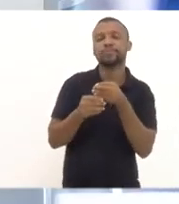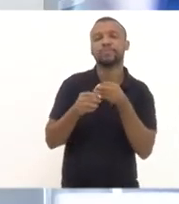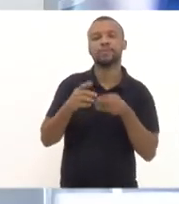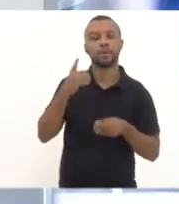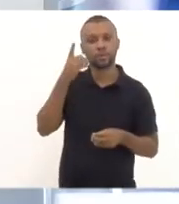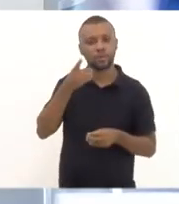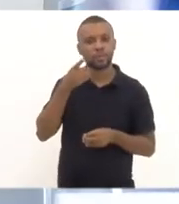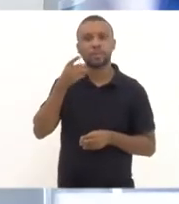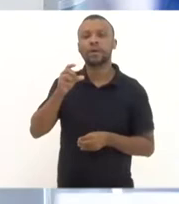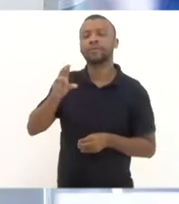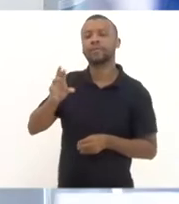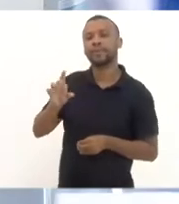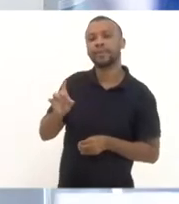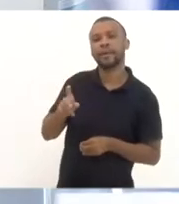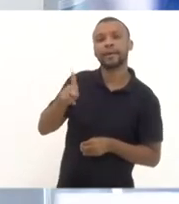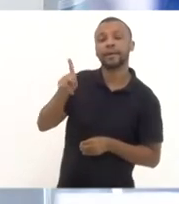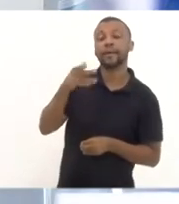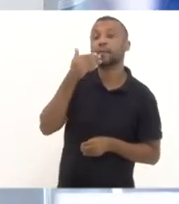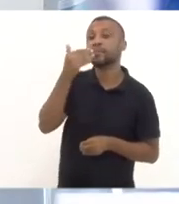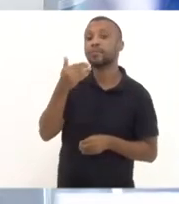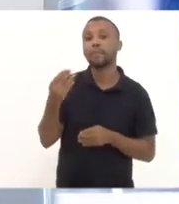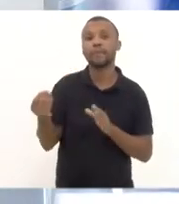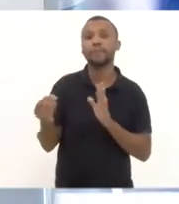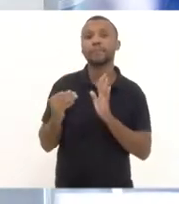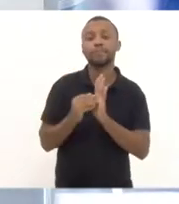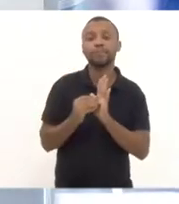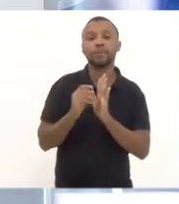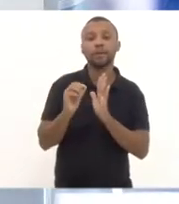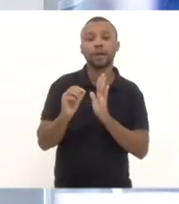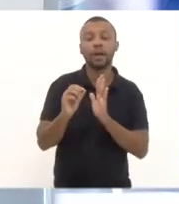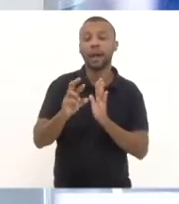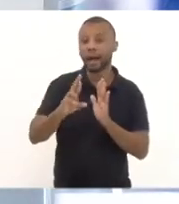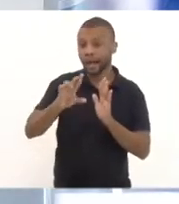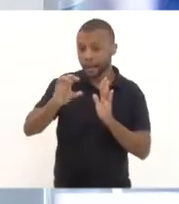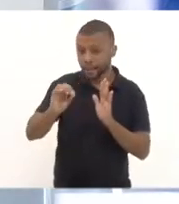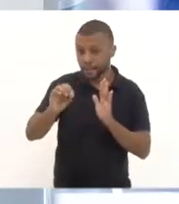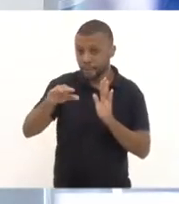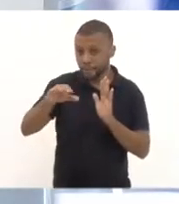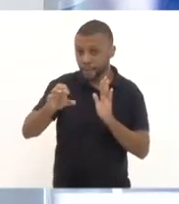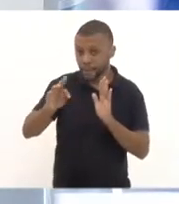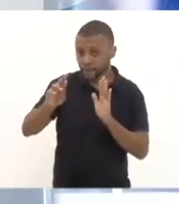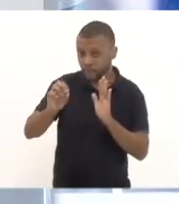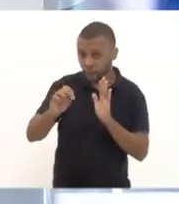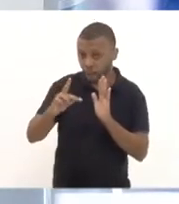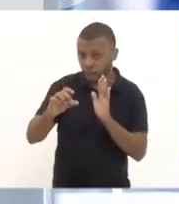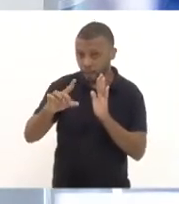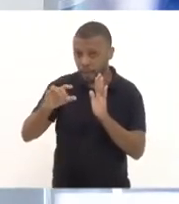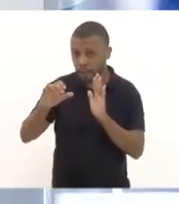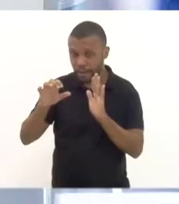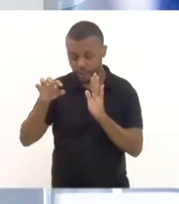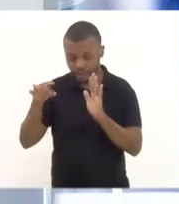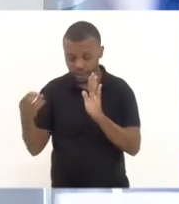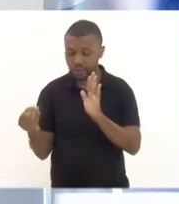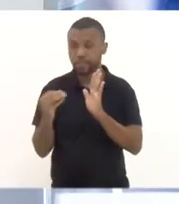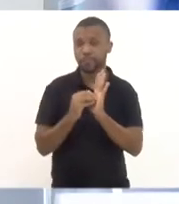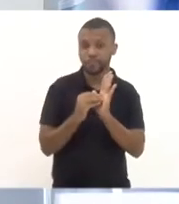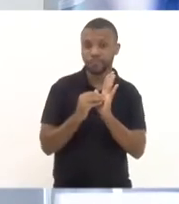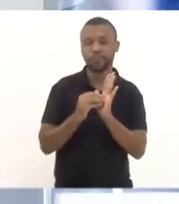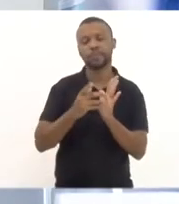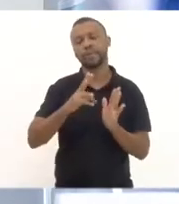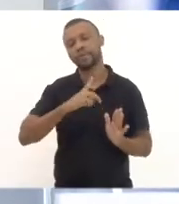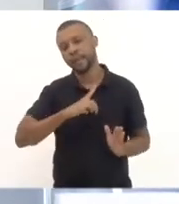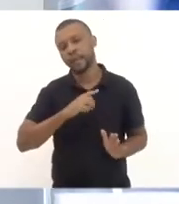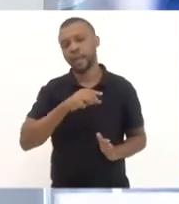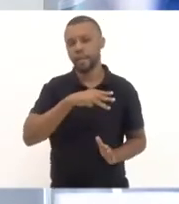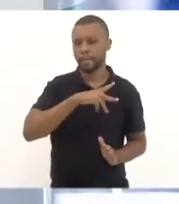nosso nosso trabalho dessa CPA Rio metrópoles que vai estar incluído também não vai estar Defensoria Pública ao Ministério Público a